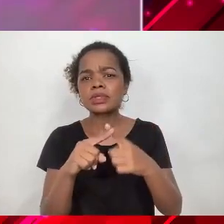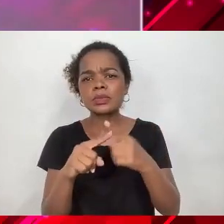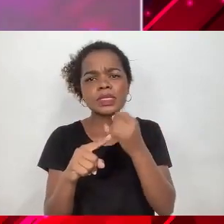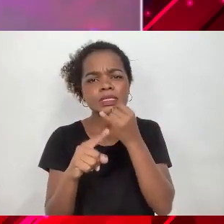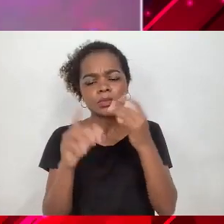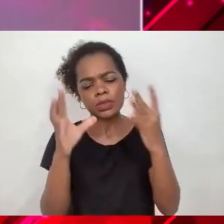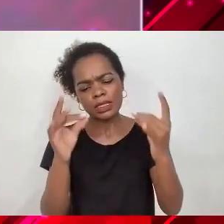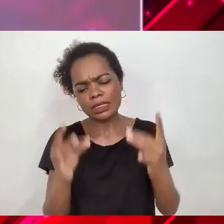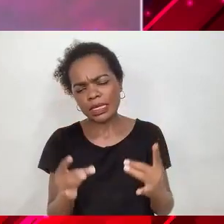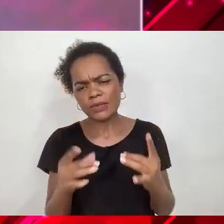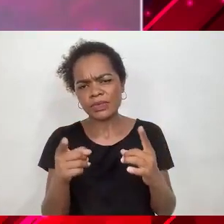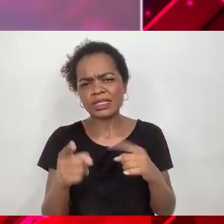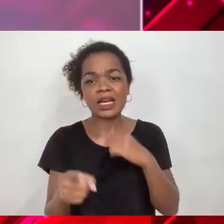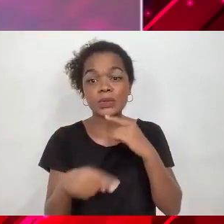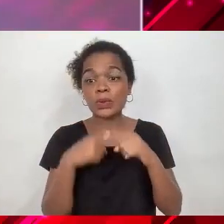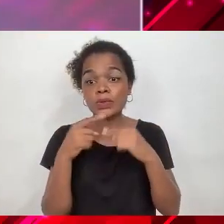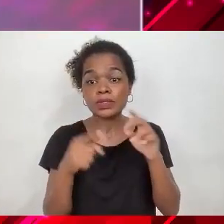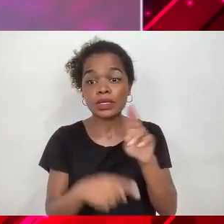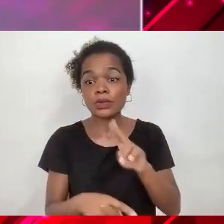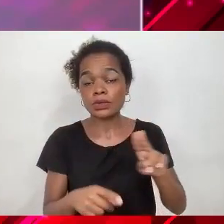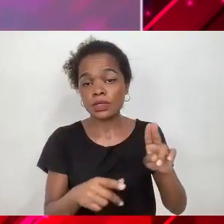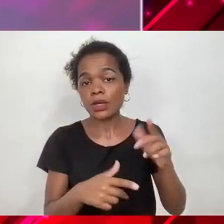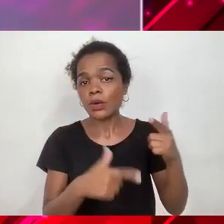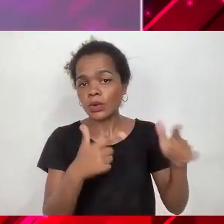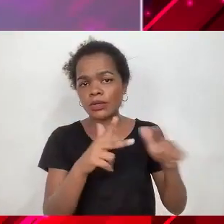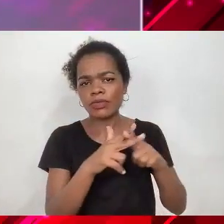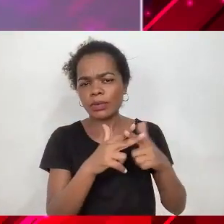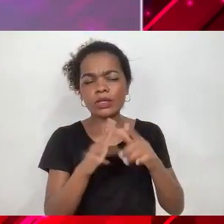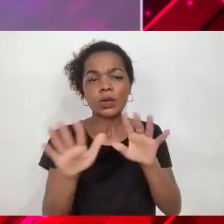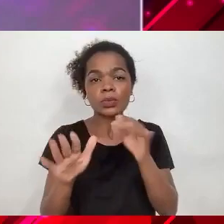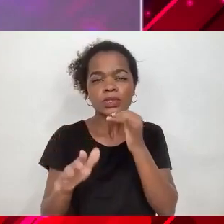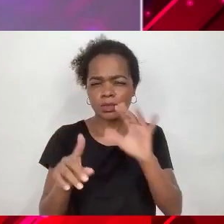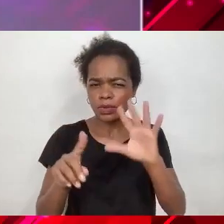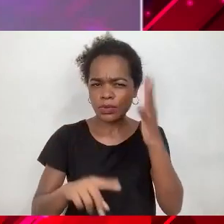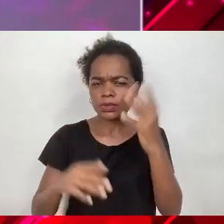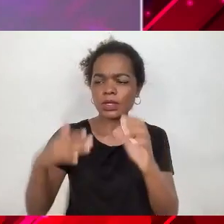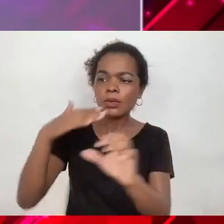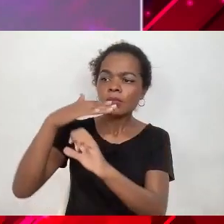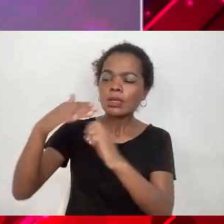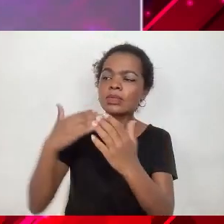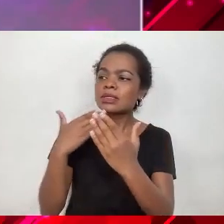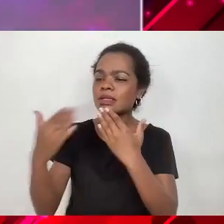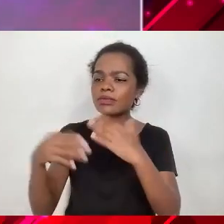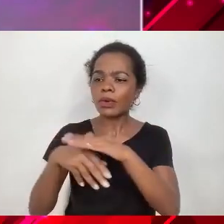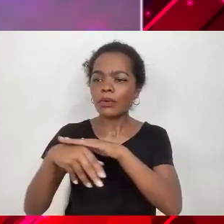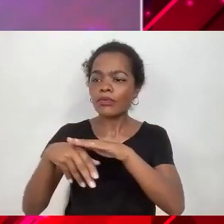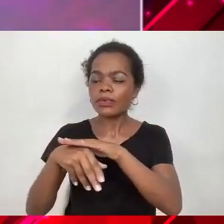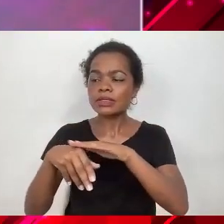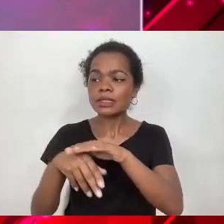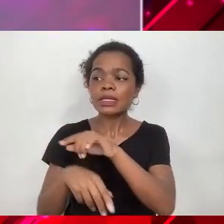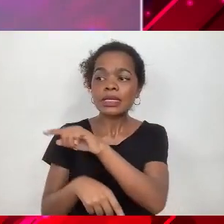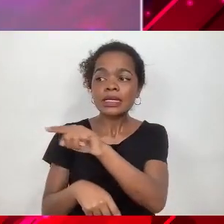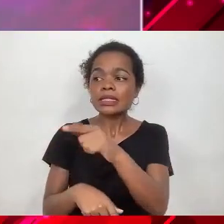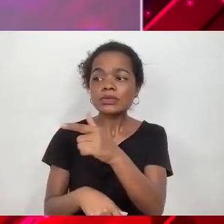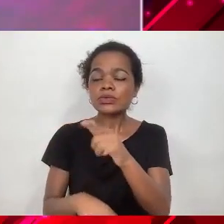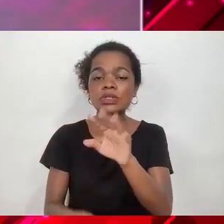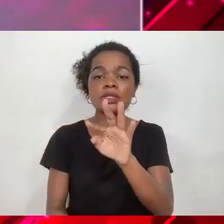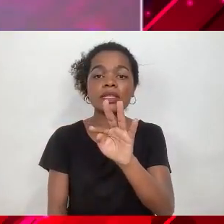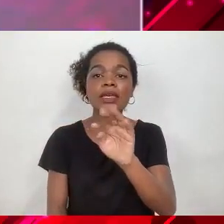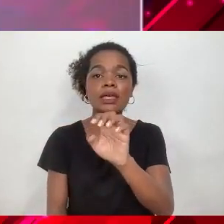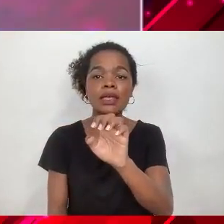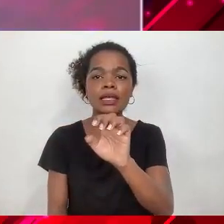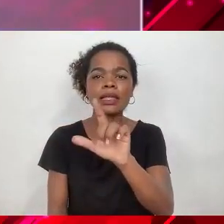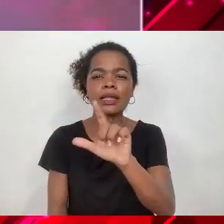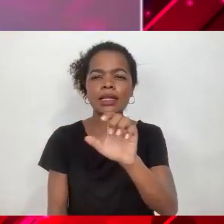pode usar trace-based testing. Um outro caso, por exemplo, uma empresa estava conversando com a gente, eles não tinham telemetria, na verdade eles